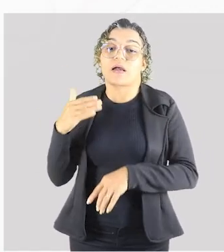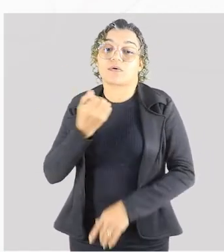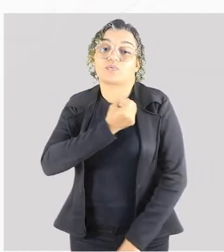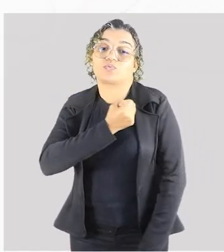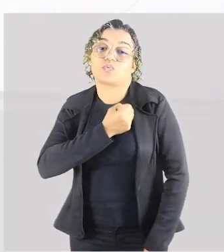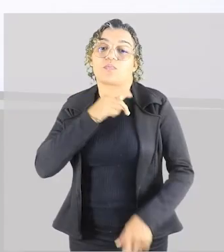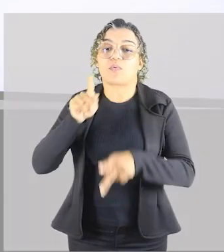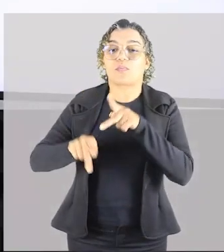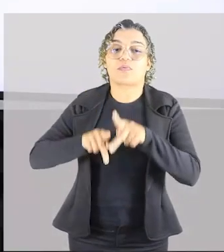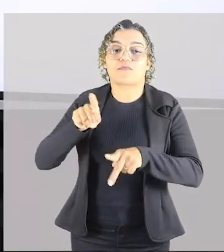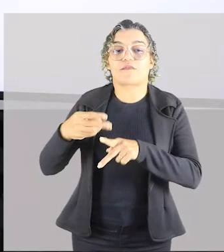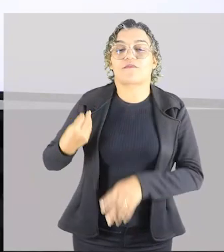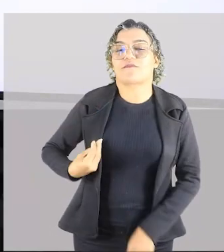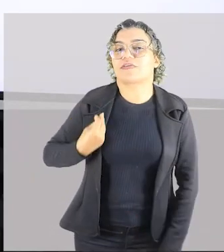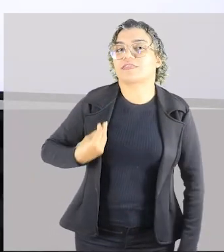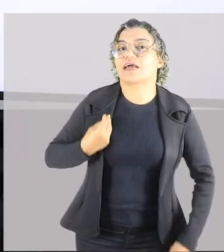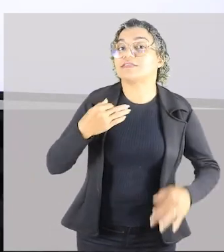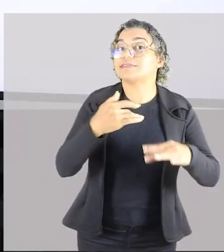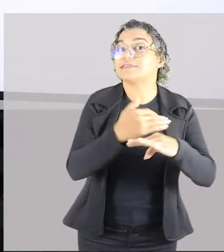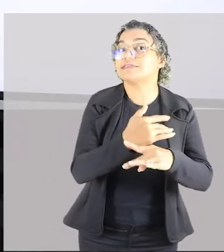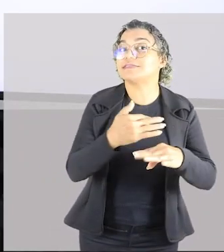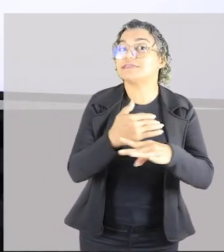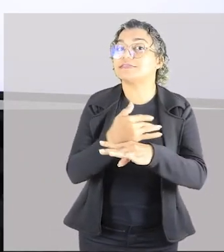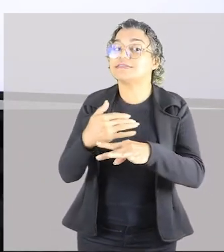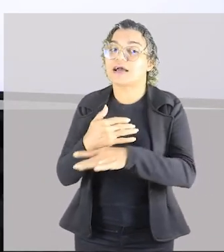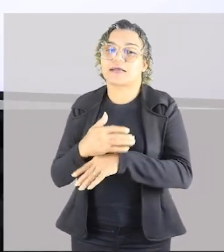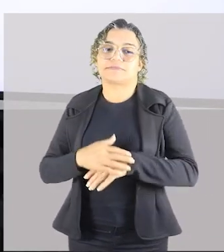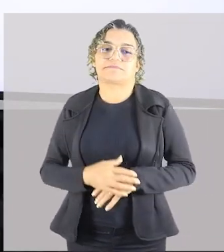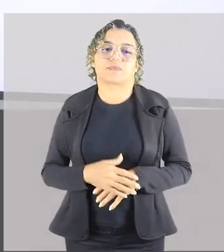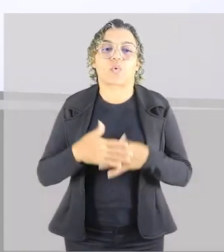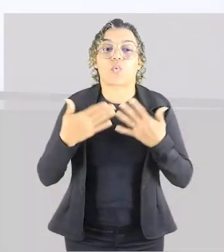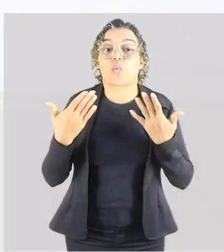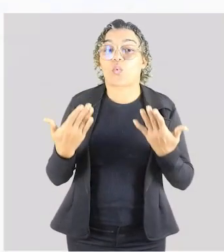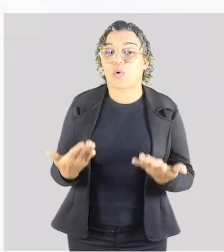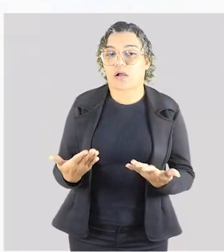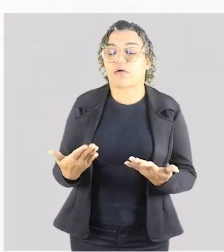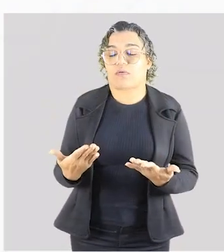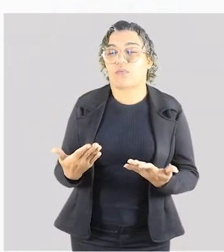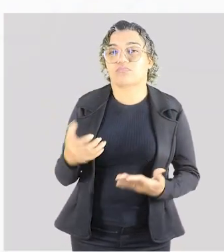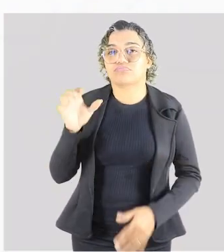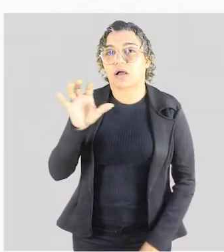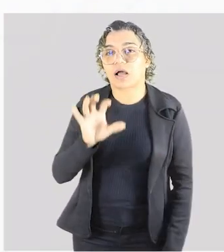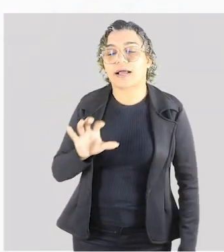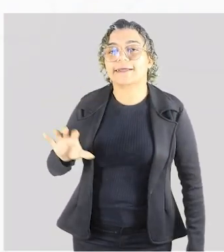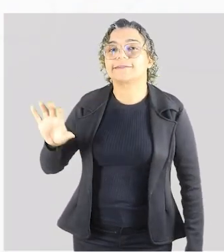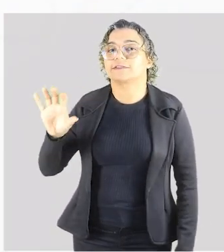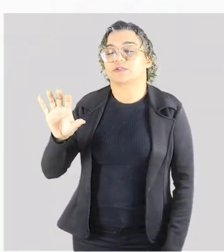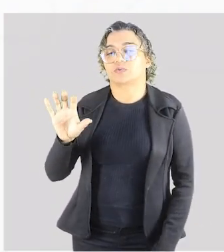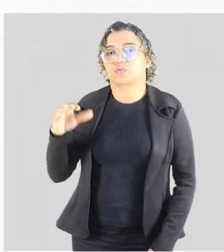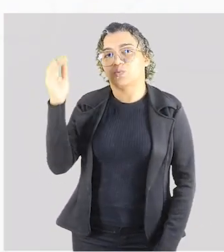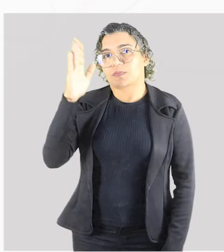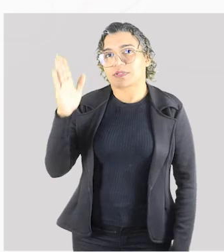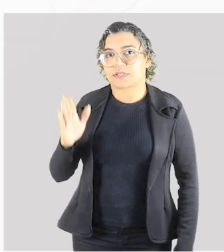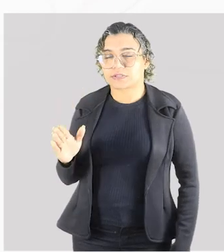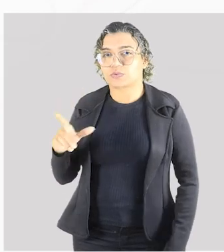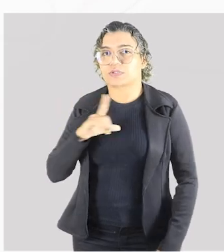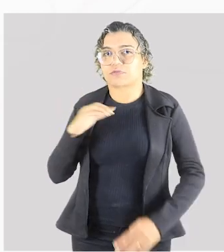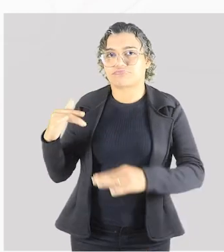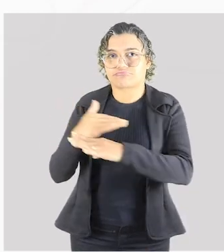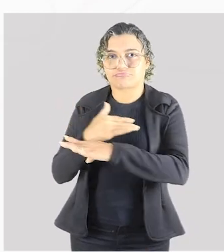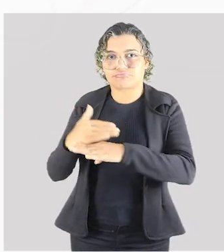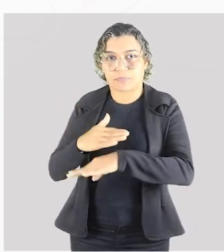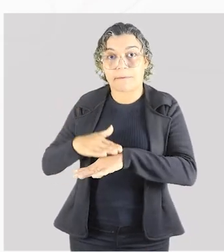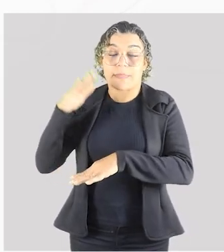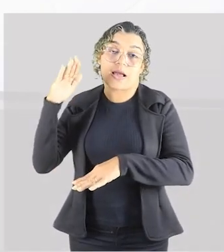de população vivendo em cidades, ou seja, quais das regiões do Brasil apresentam os maiores índices de urbanização,